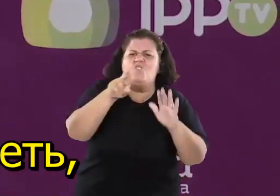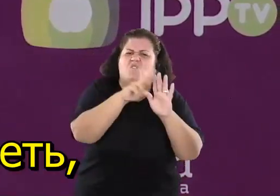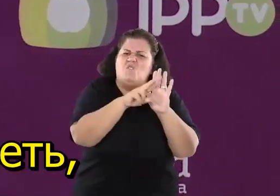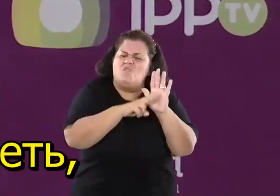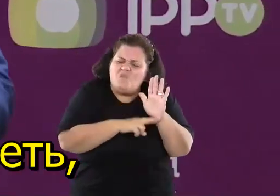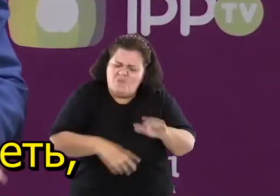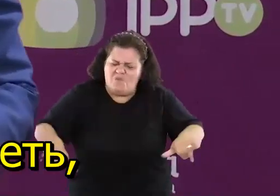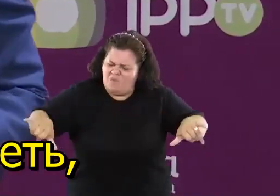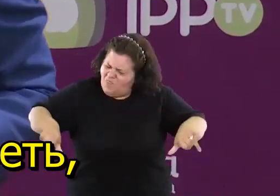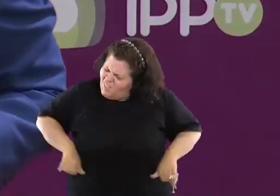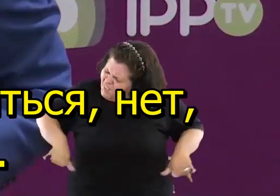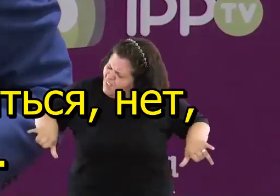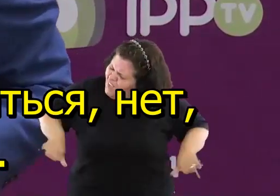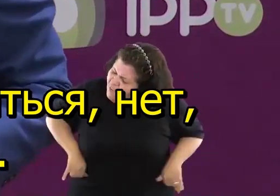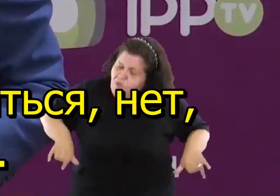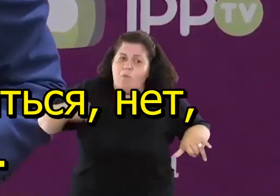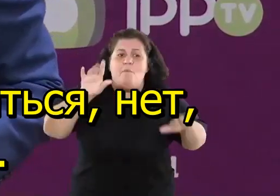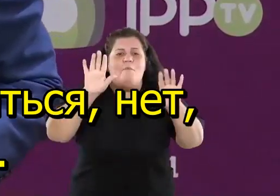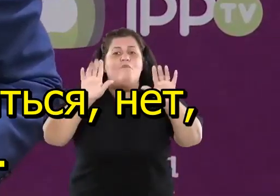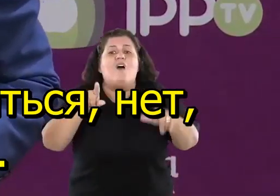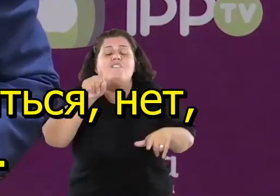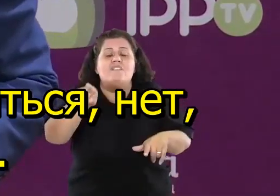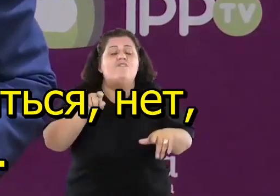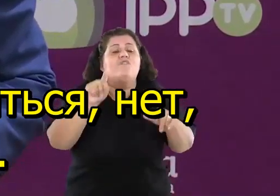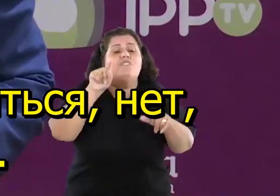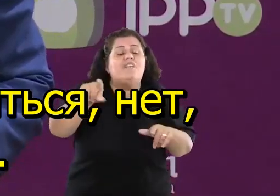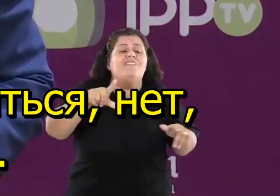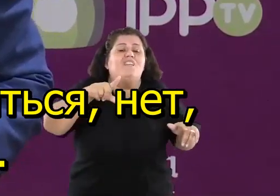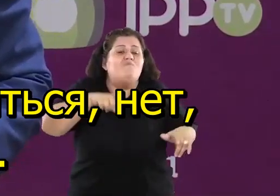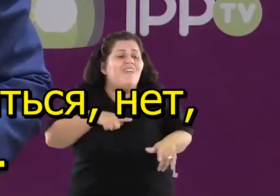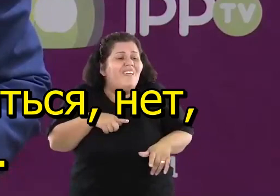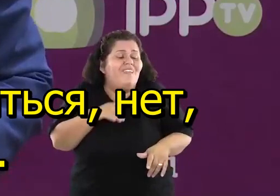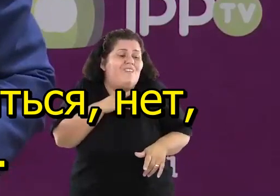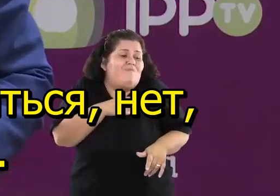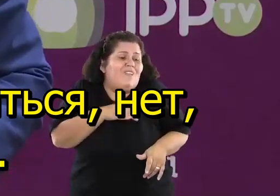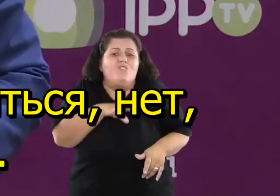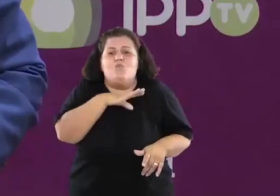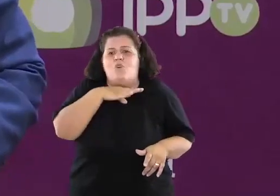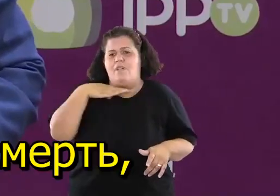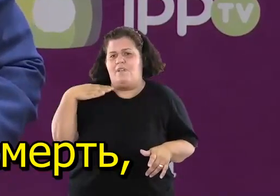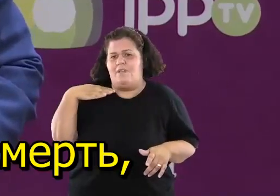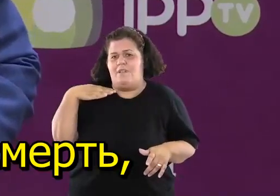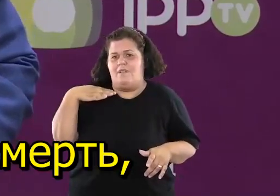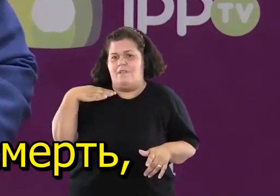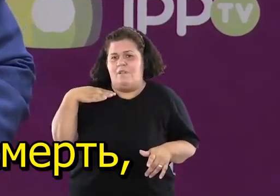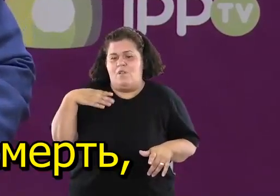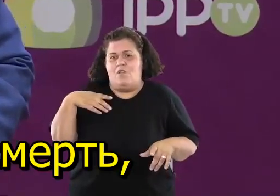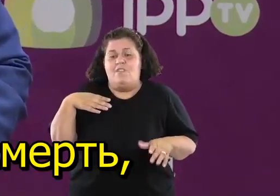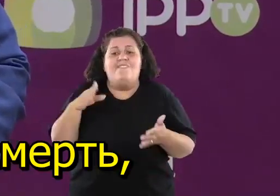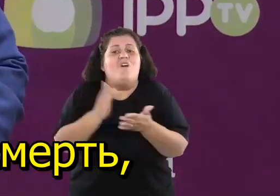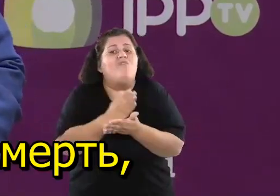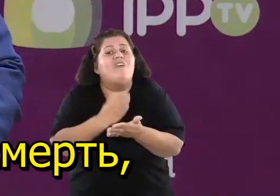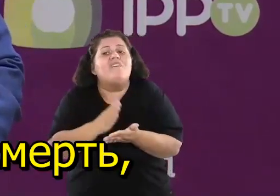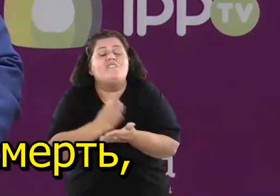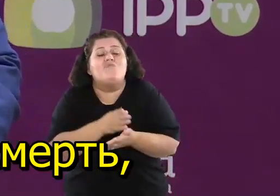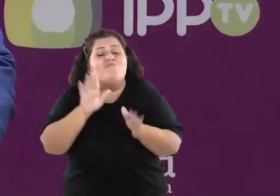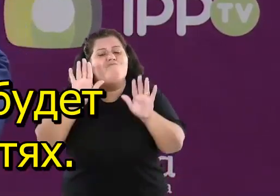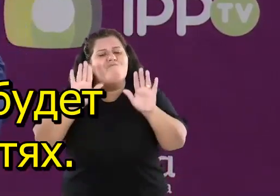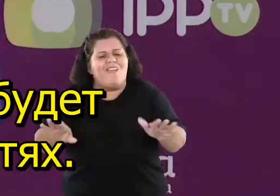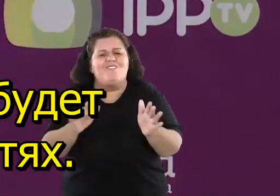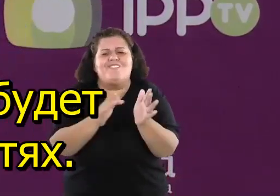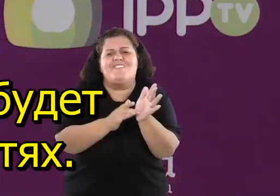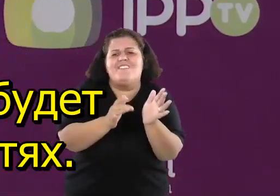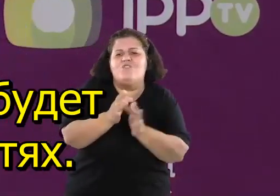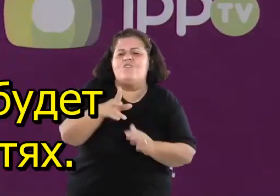Talvez você está com medo de morrer, Jesus está dizendo para você: olha, não precisa ter medo não, porque eu já passei por isso, já enfrentei a morte, já matei a morte, e